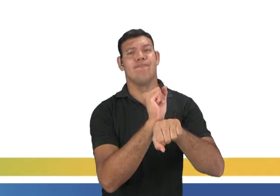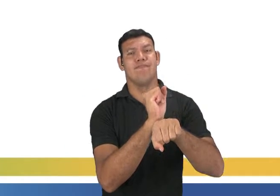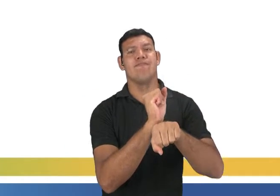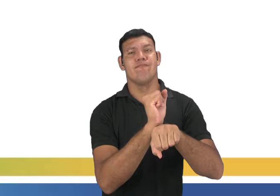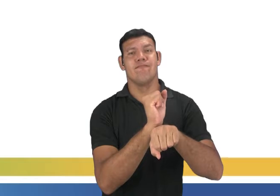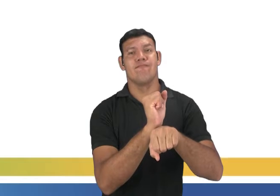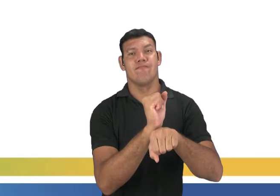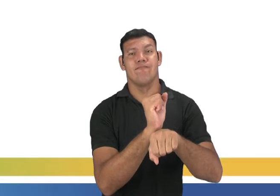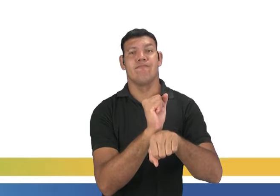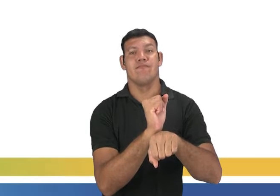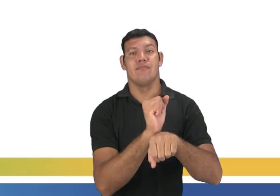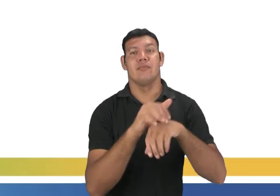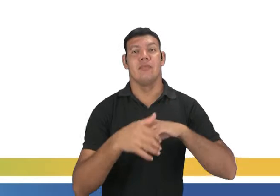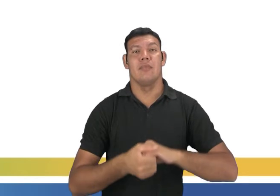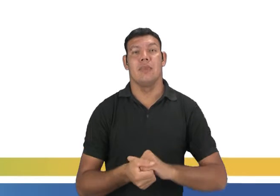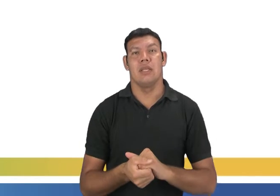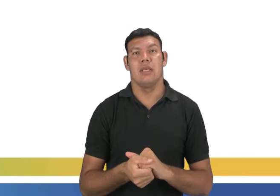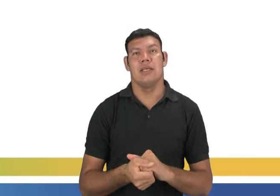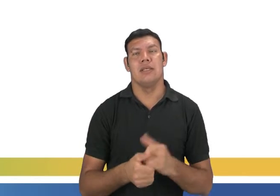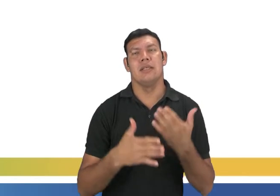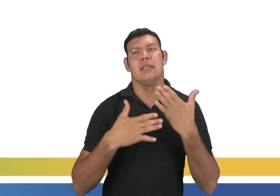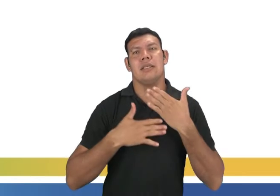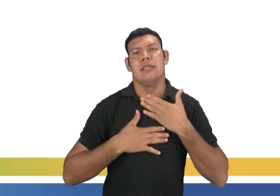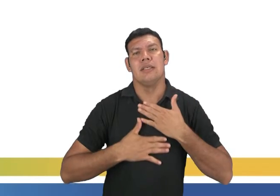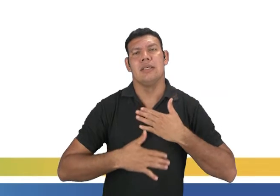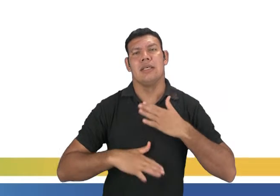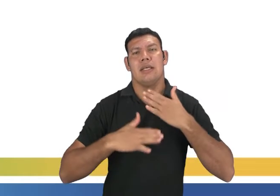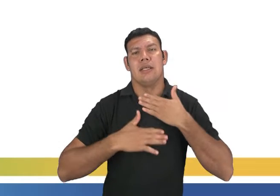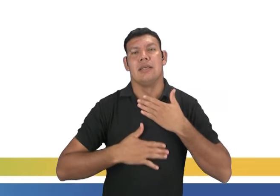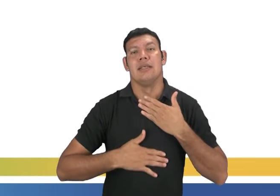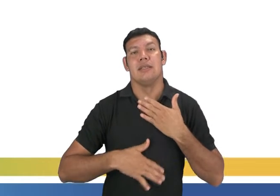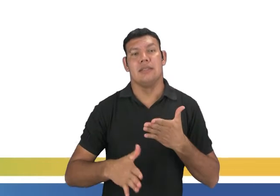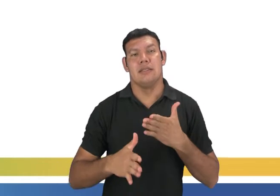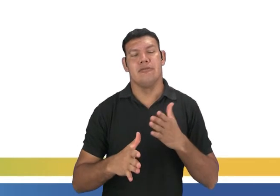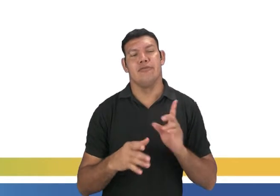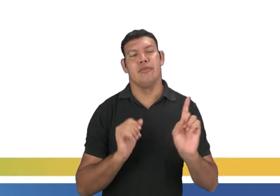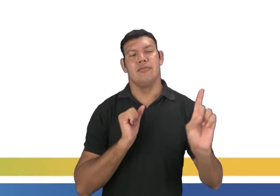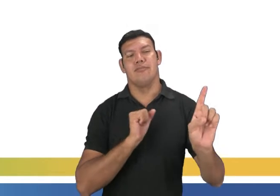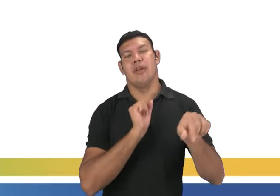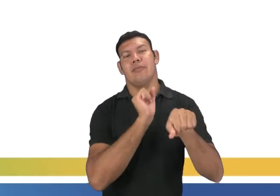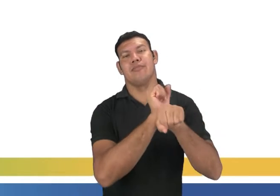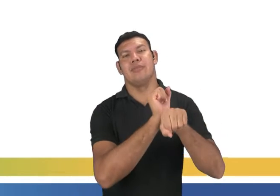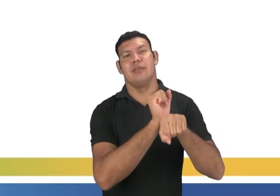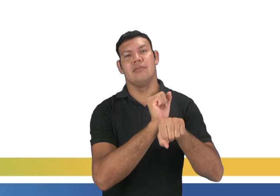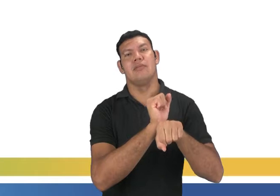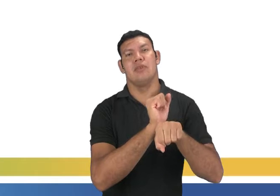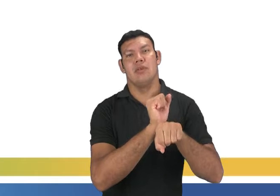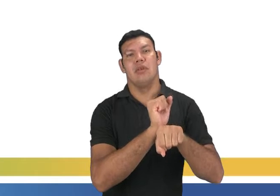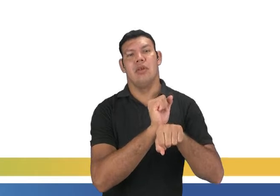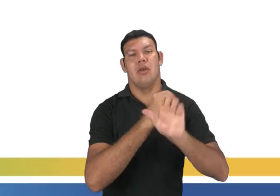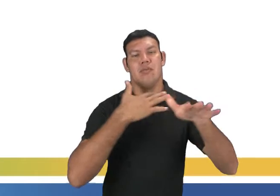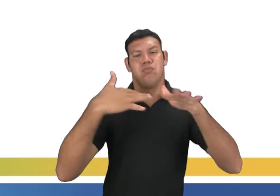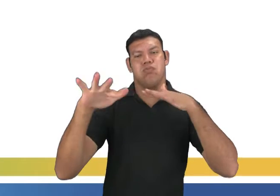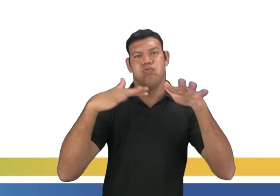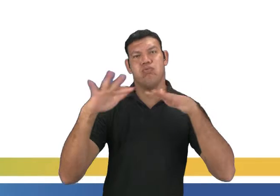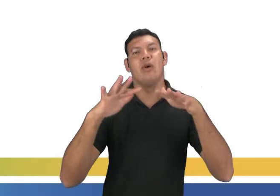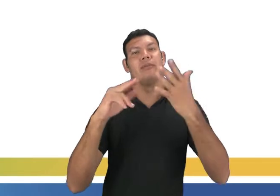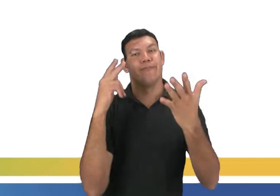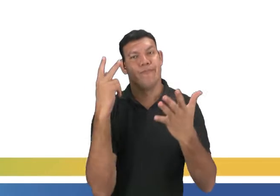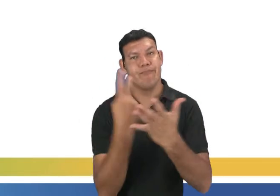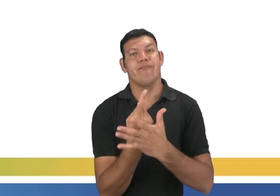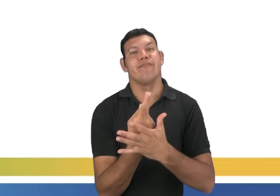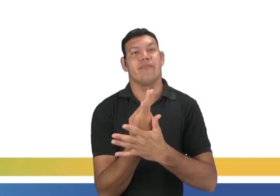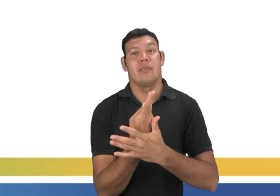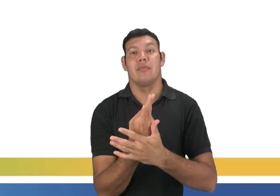perturbação como está ali calmo, E aí vai vir uma coisa ali produzir uma reação dentro